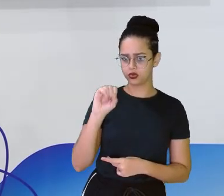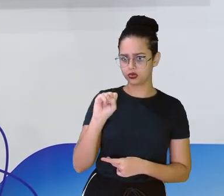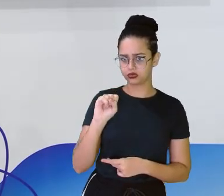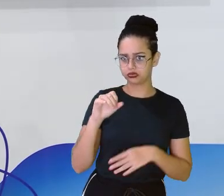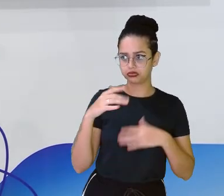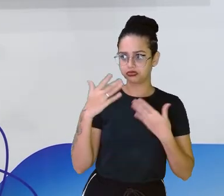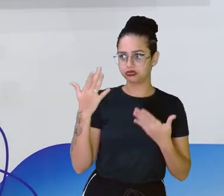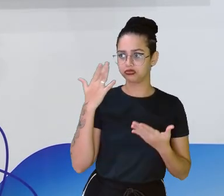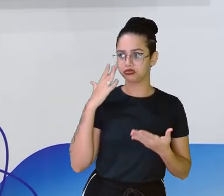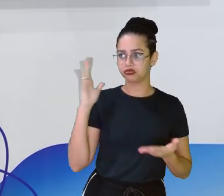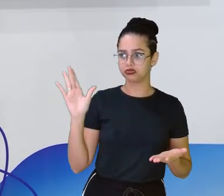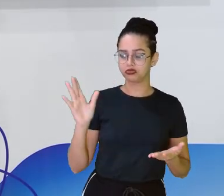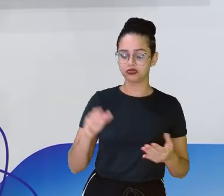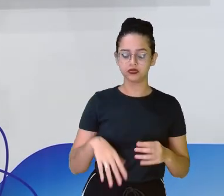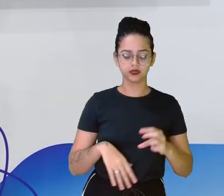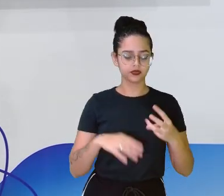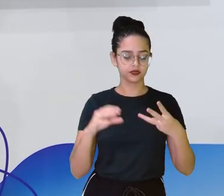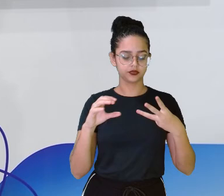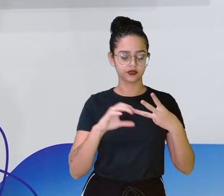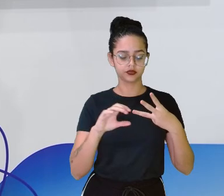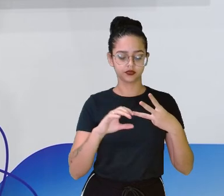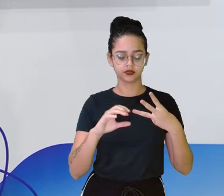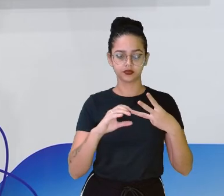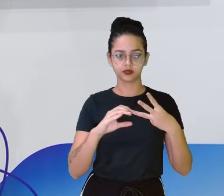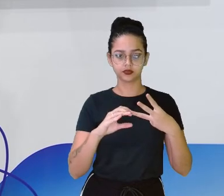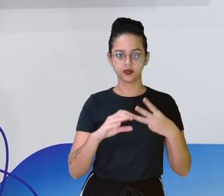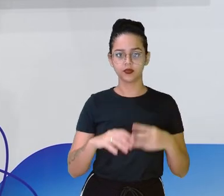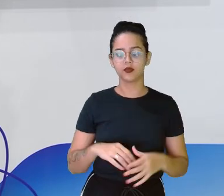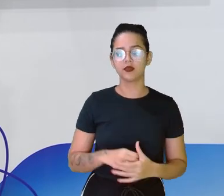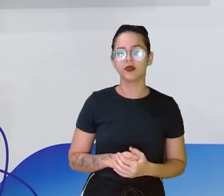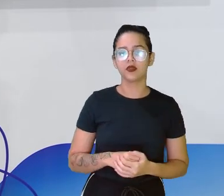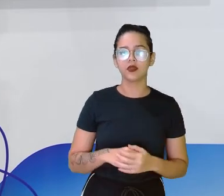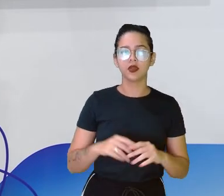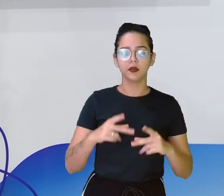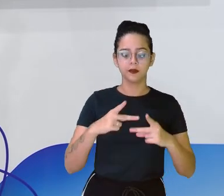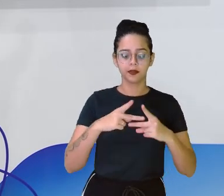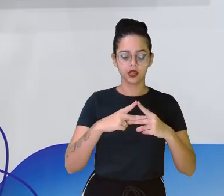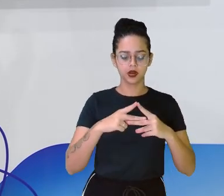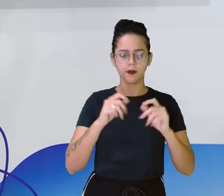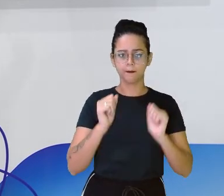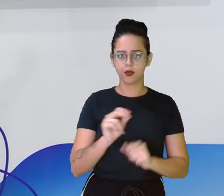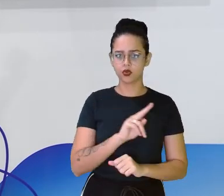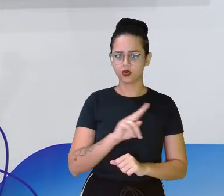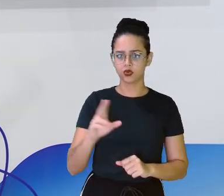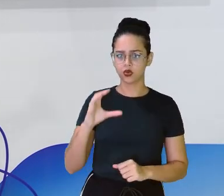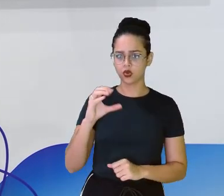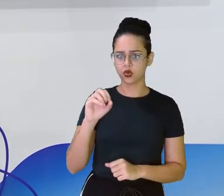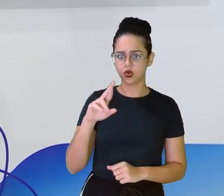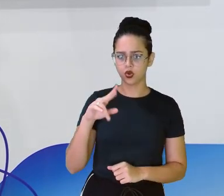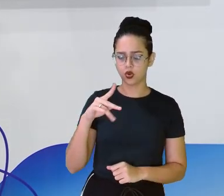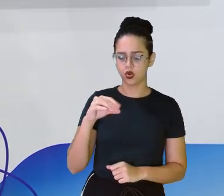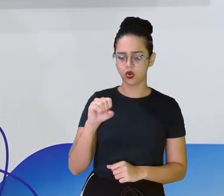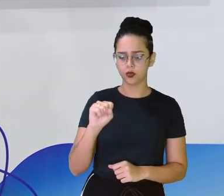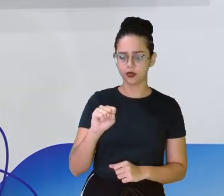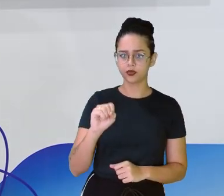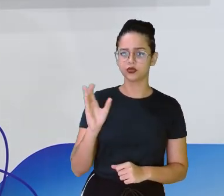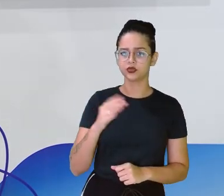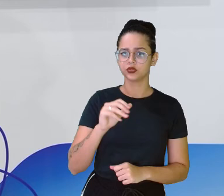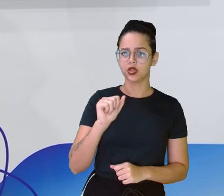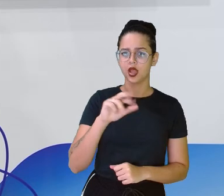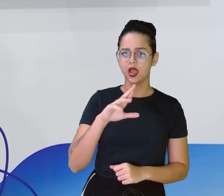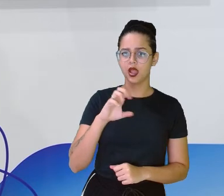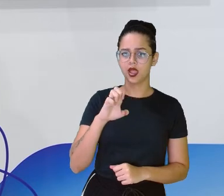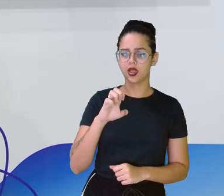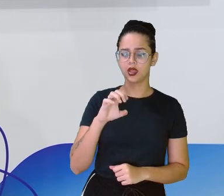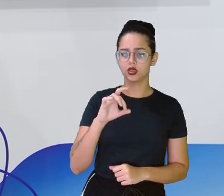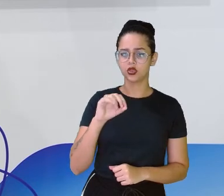essa a resposta? E por último, pirâmides podem ser chamadas de corpos arredondados. Isso é